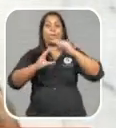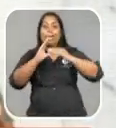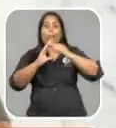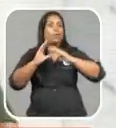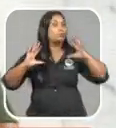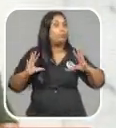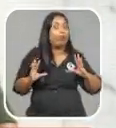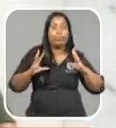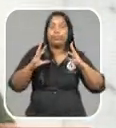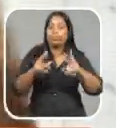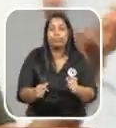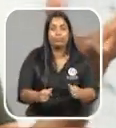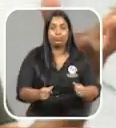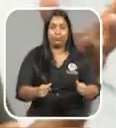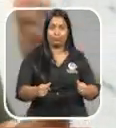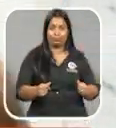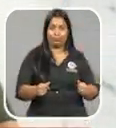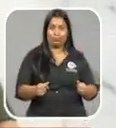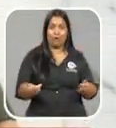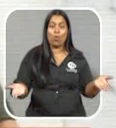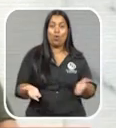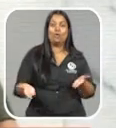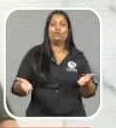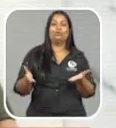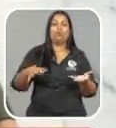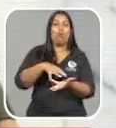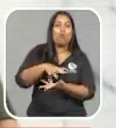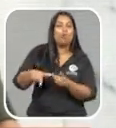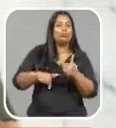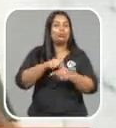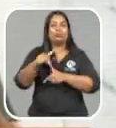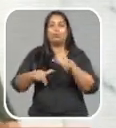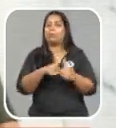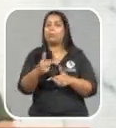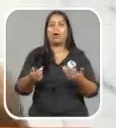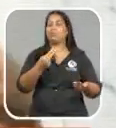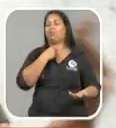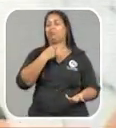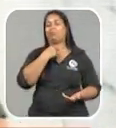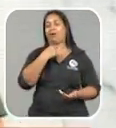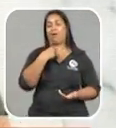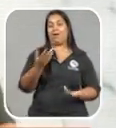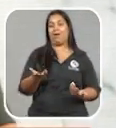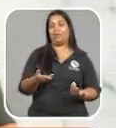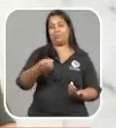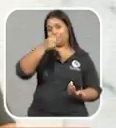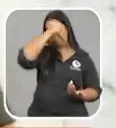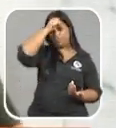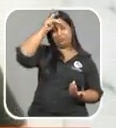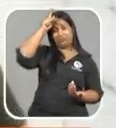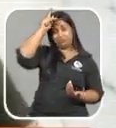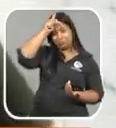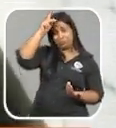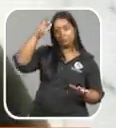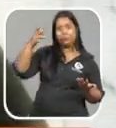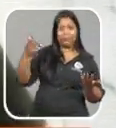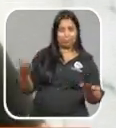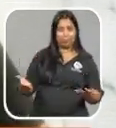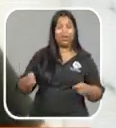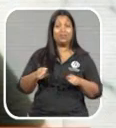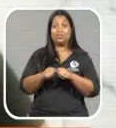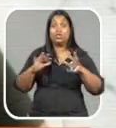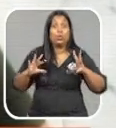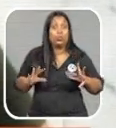trabalho, não tem como o poder público ele fazer tudo via concurso. Você vai ter